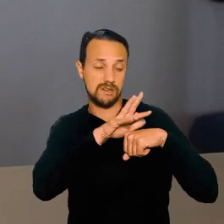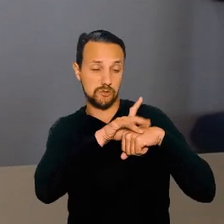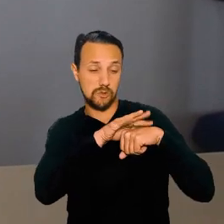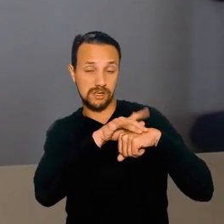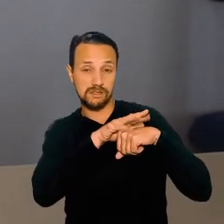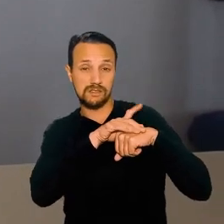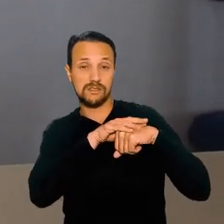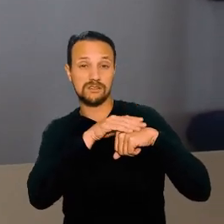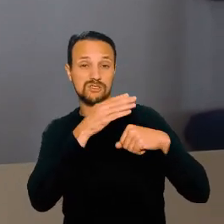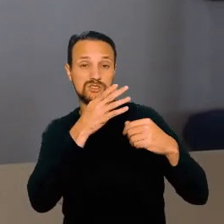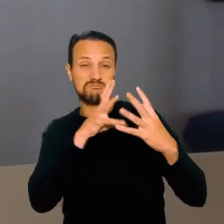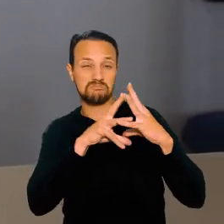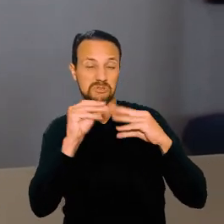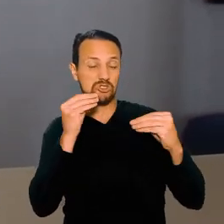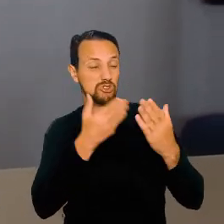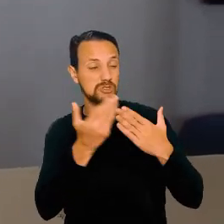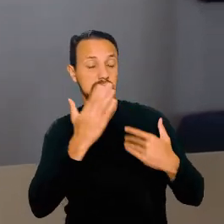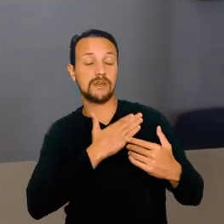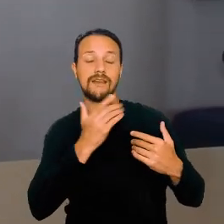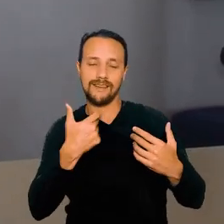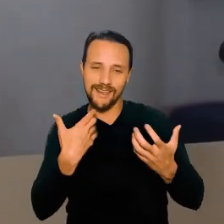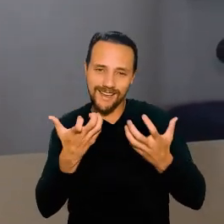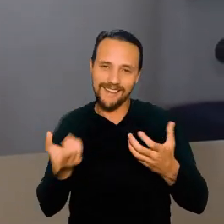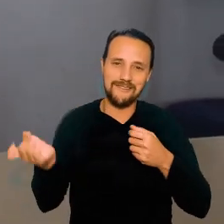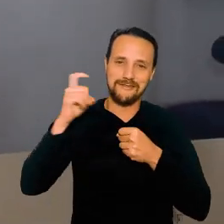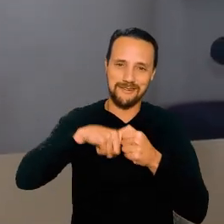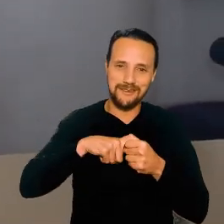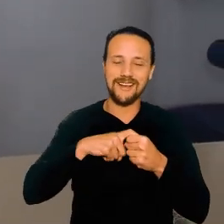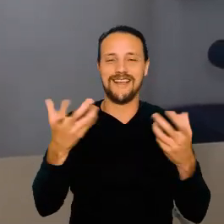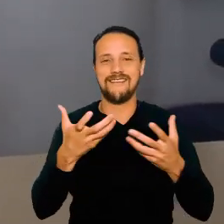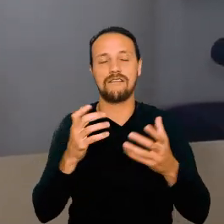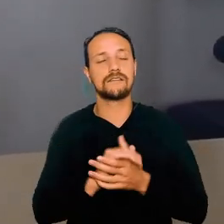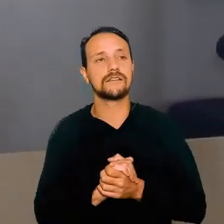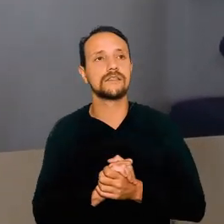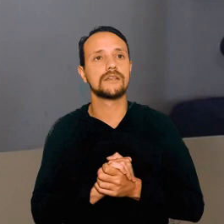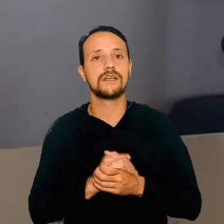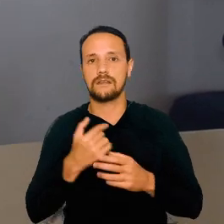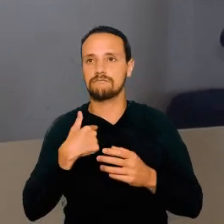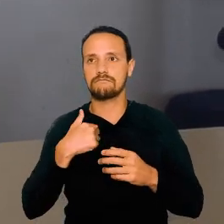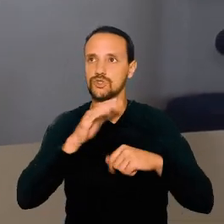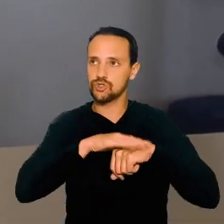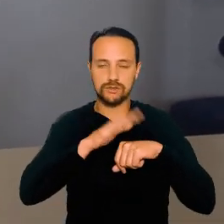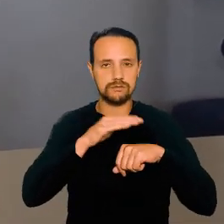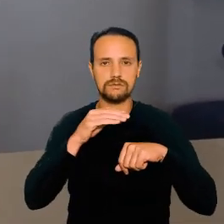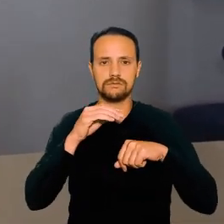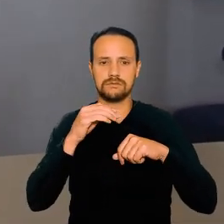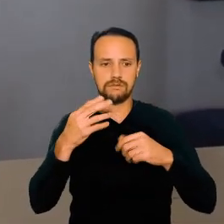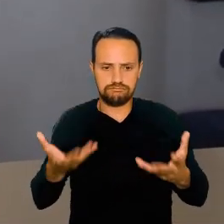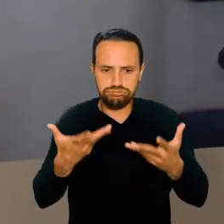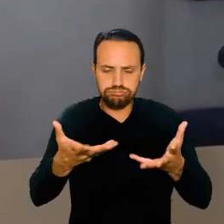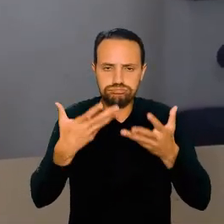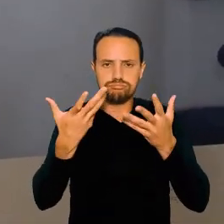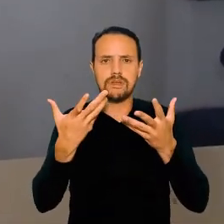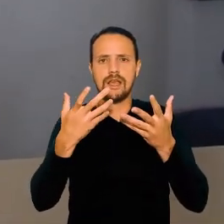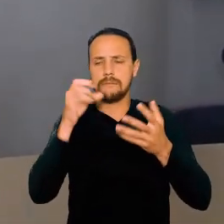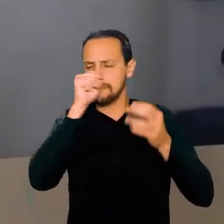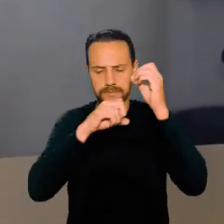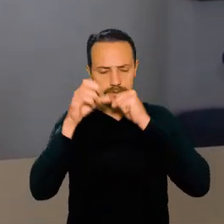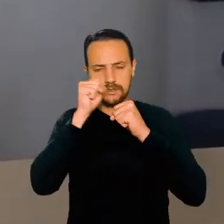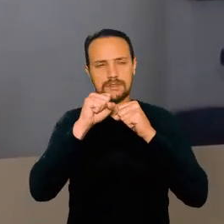presenciei várias vezes, isso é tão importante. Sim, porque a gente quer que de fato o paciente volte a participar das atividades do dia a